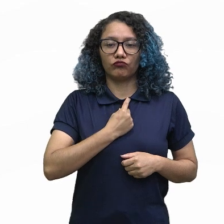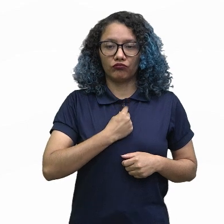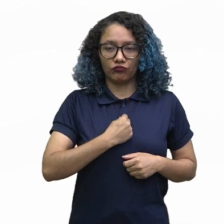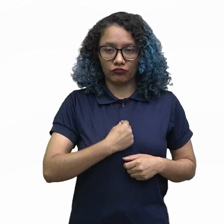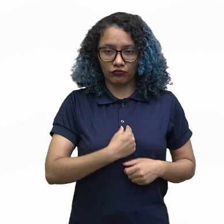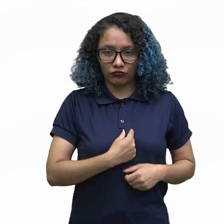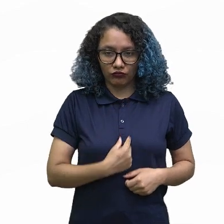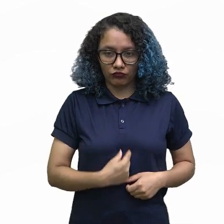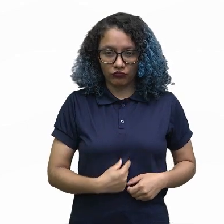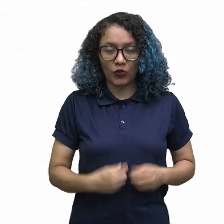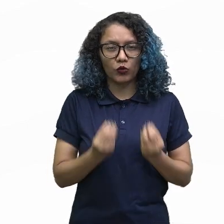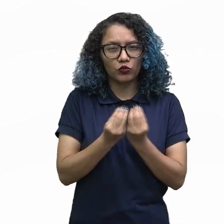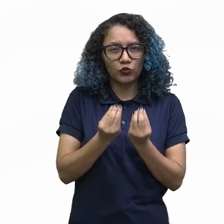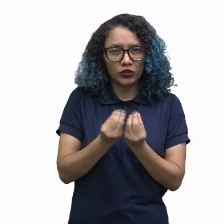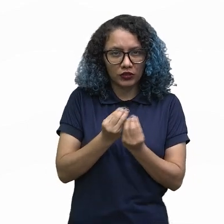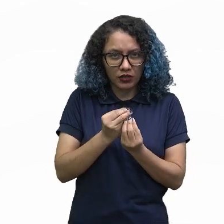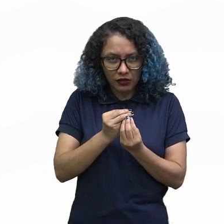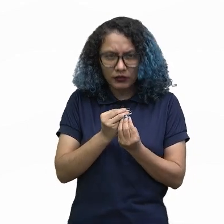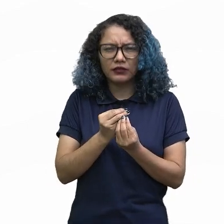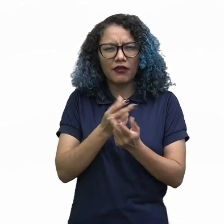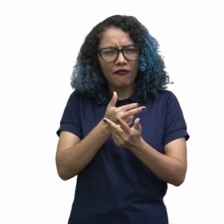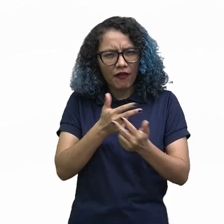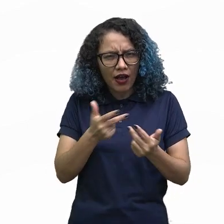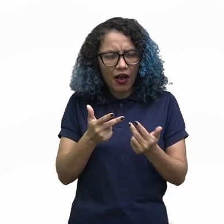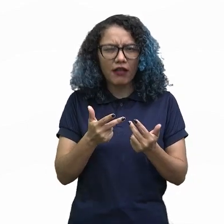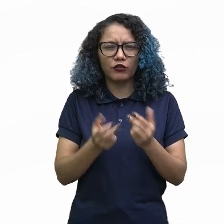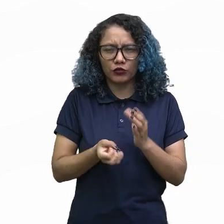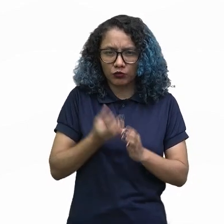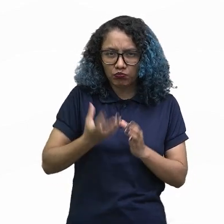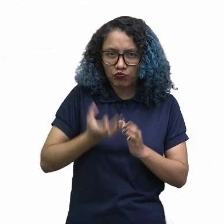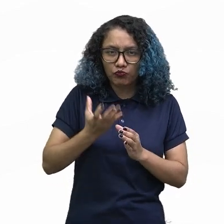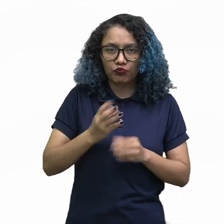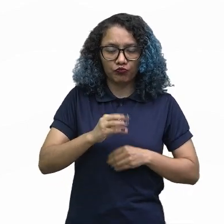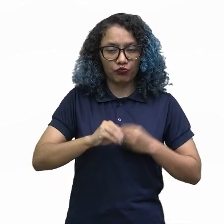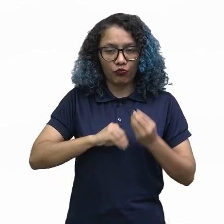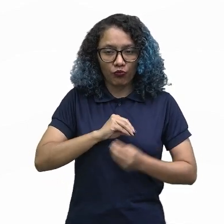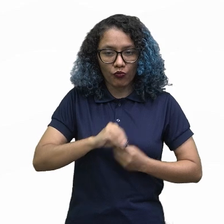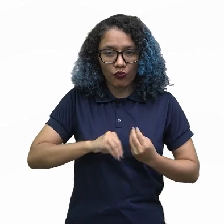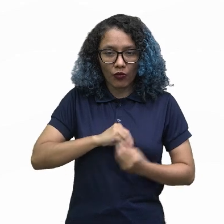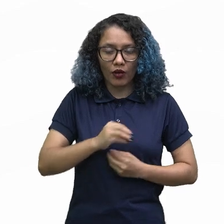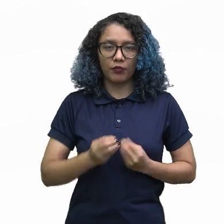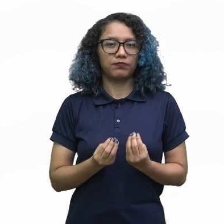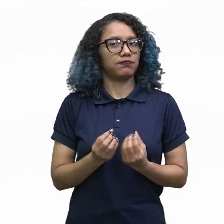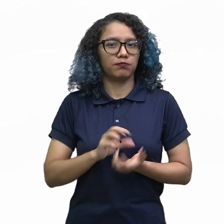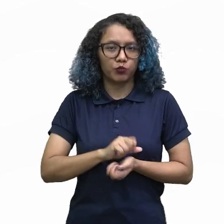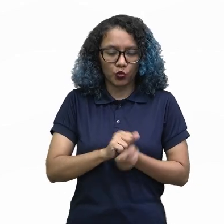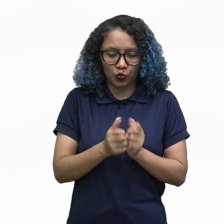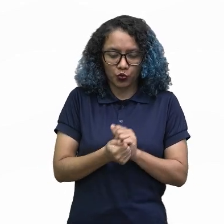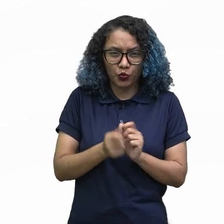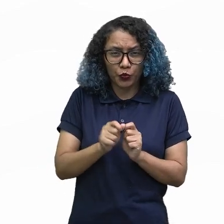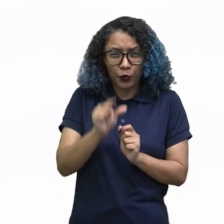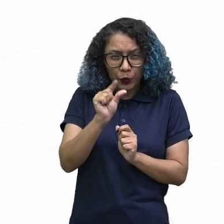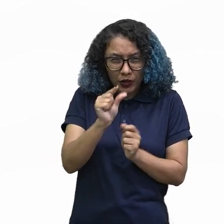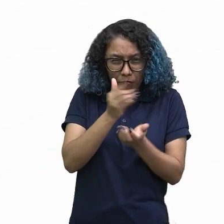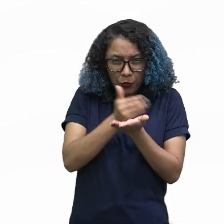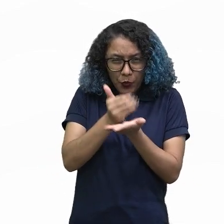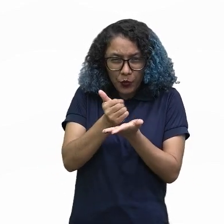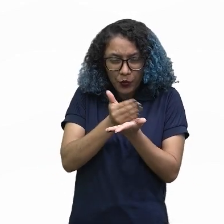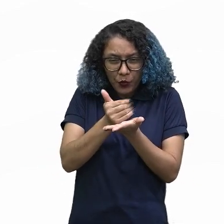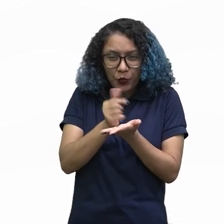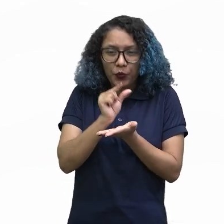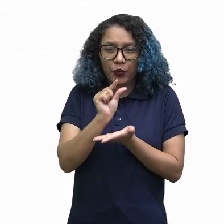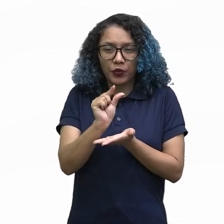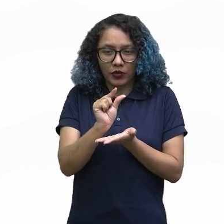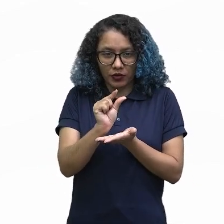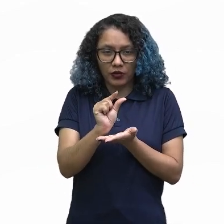de substâncias, né, que vão ajudar na transformação desse alimento em moléculas menores, a partir de